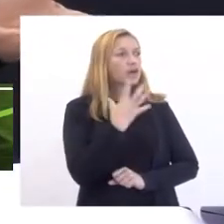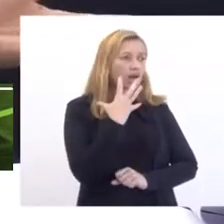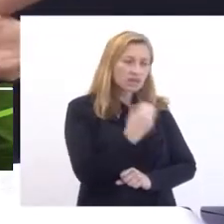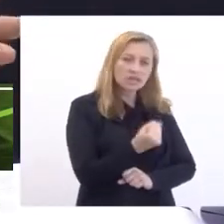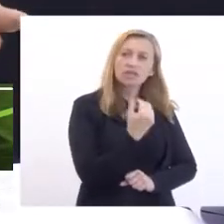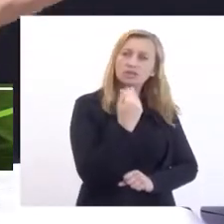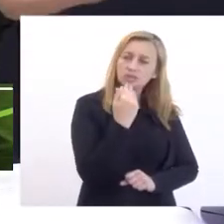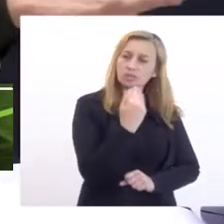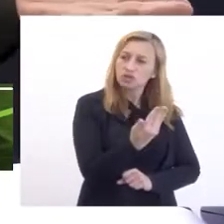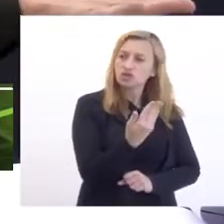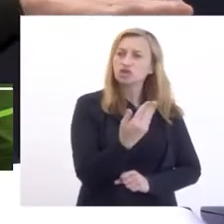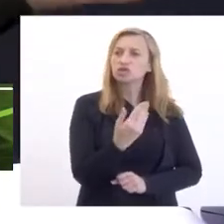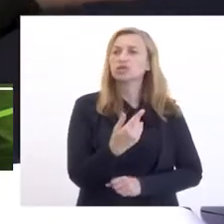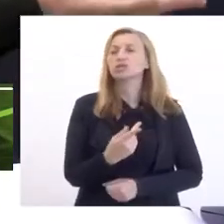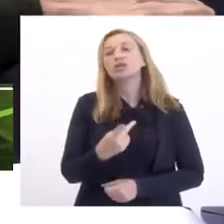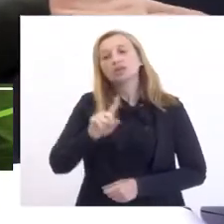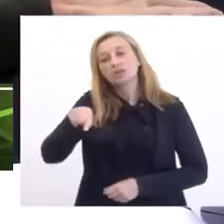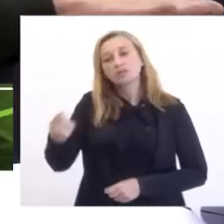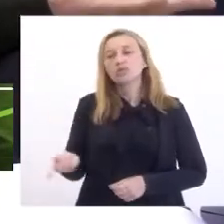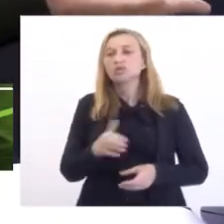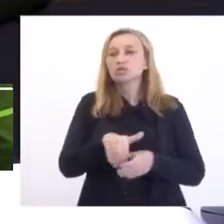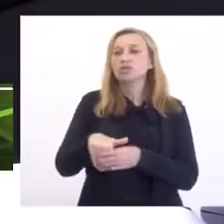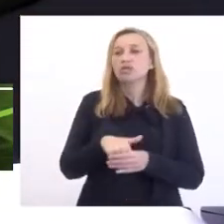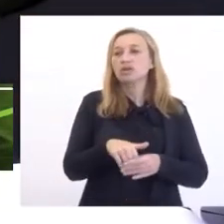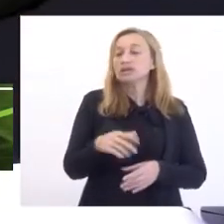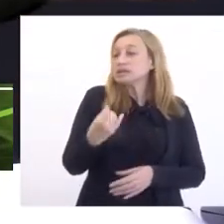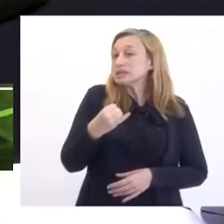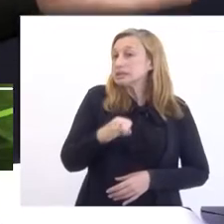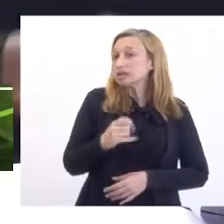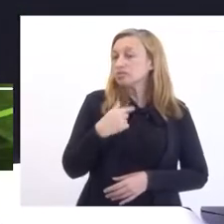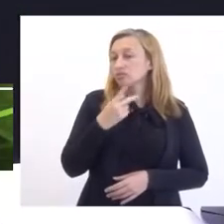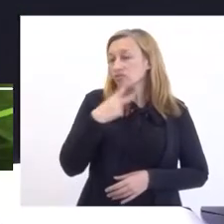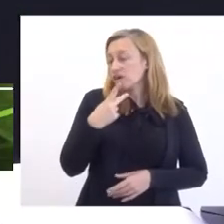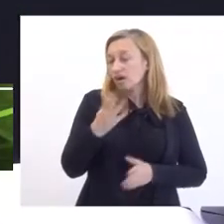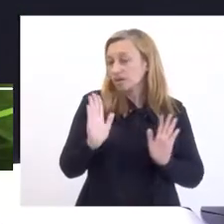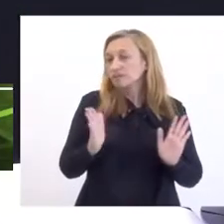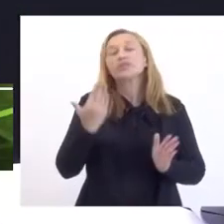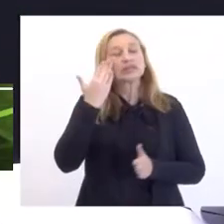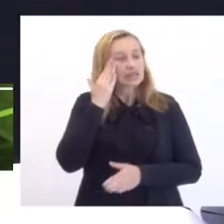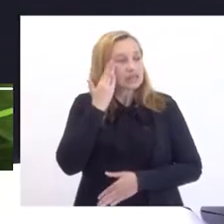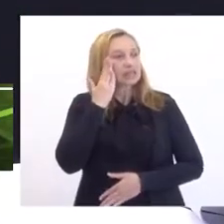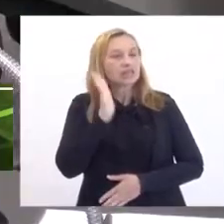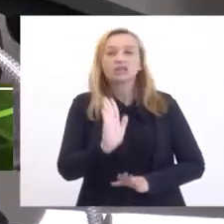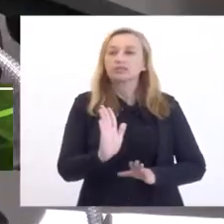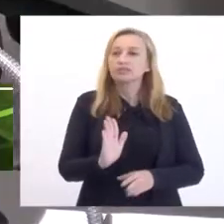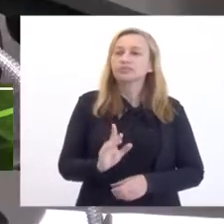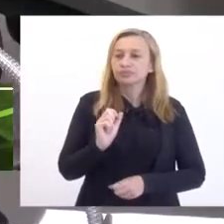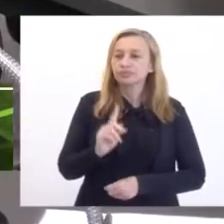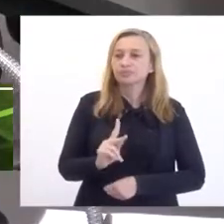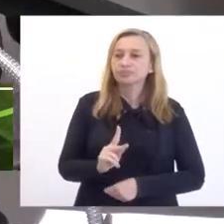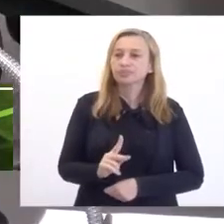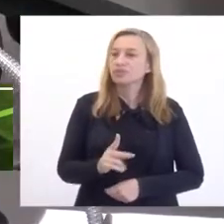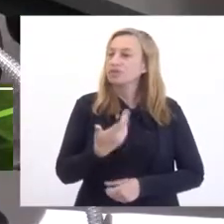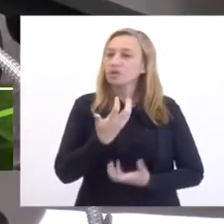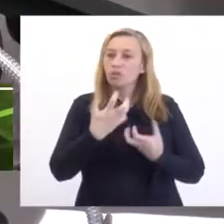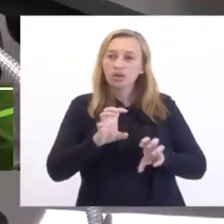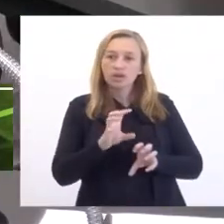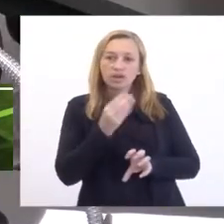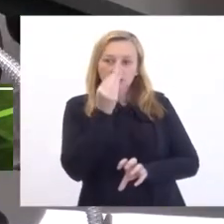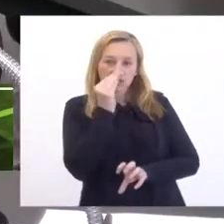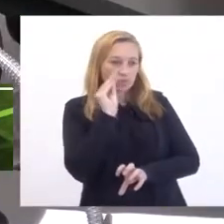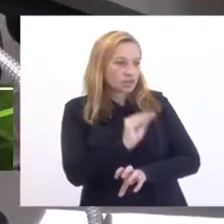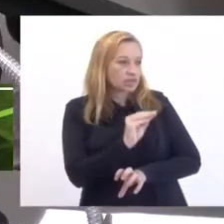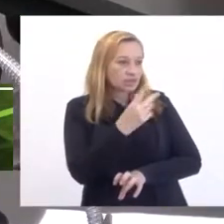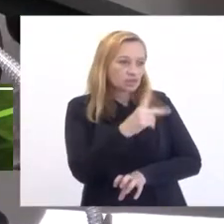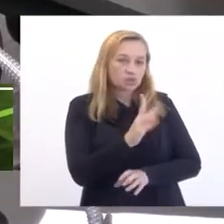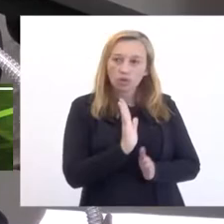ordem. Depois o senhor vota, porque se eu não sustentar, o senhor... Não, entendi. Não, mas pode... Eu não quero rejeitar a questão de ordem de vossa